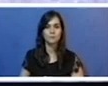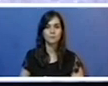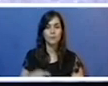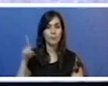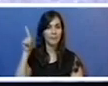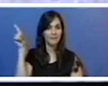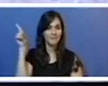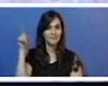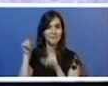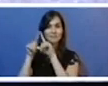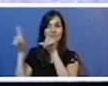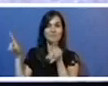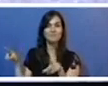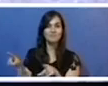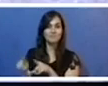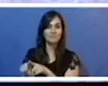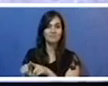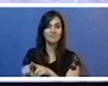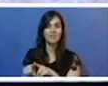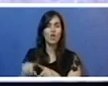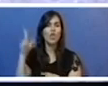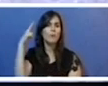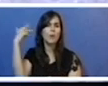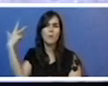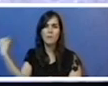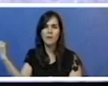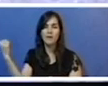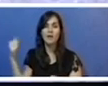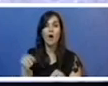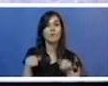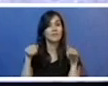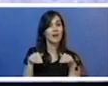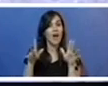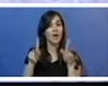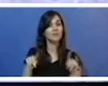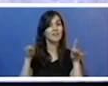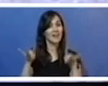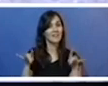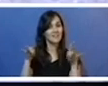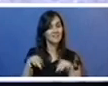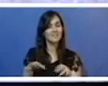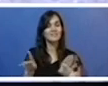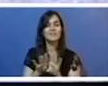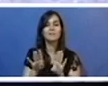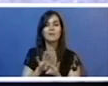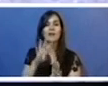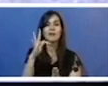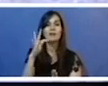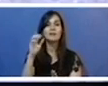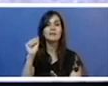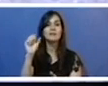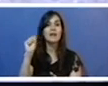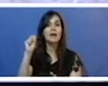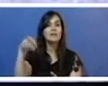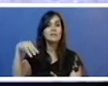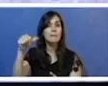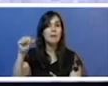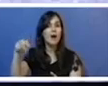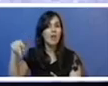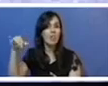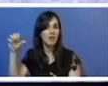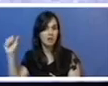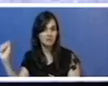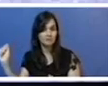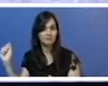ornitorrinco. É um animal típico da Austrália, que também pode ser encontrado na Tasmânia. Ornitorrinco vem do